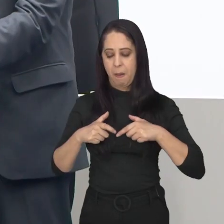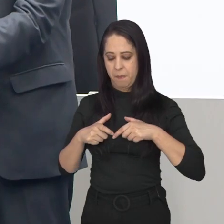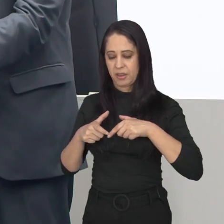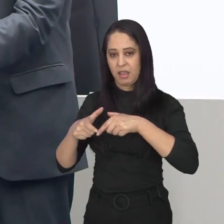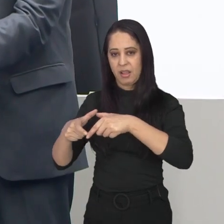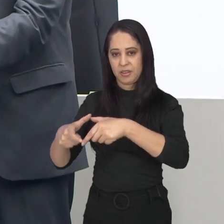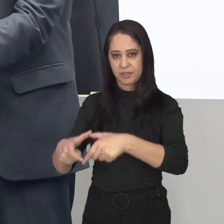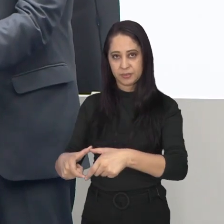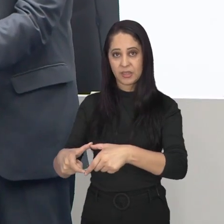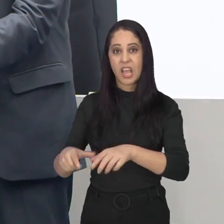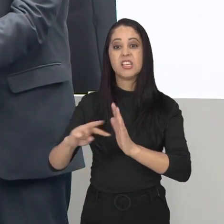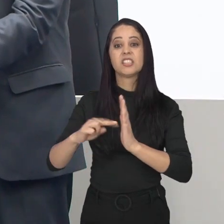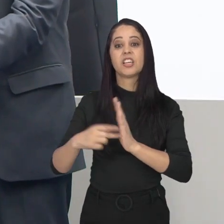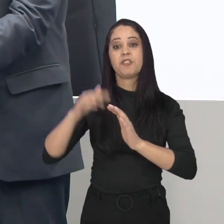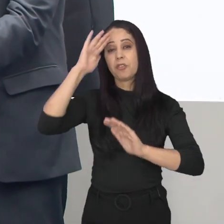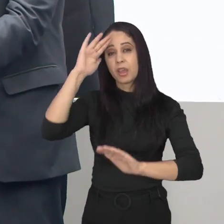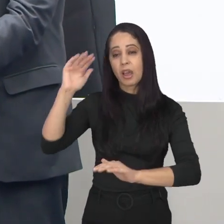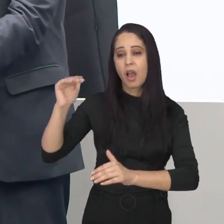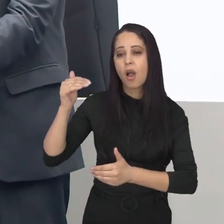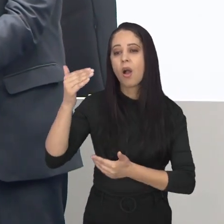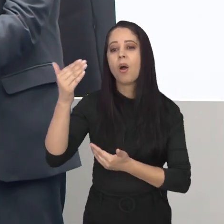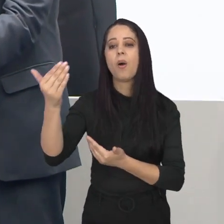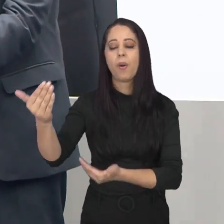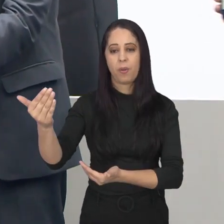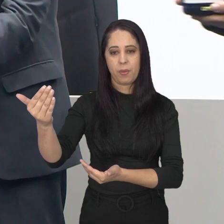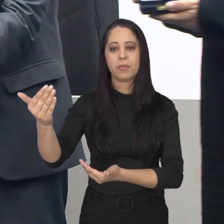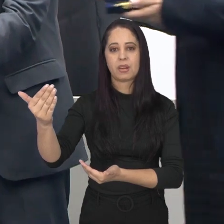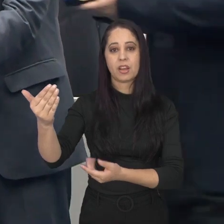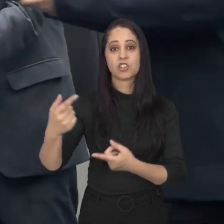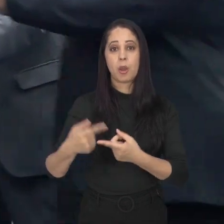aqui dizendo o quanto